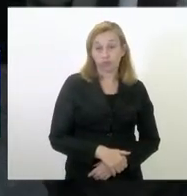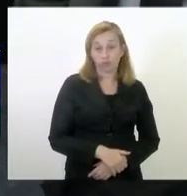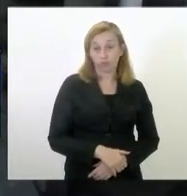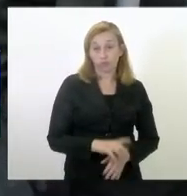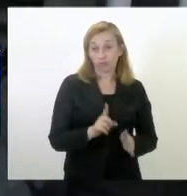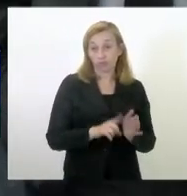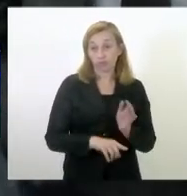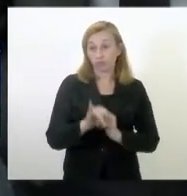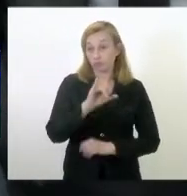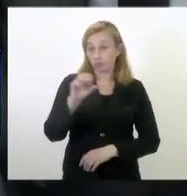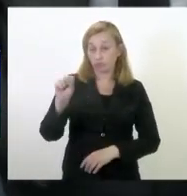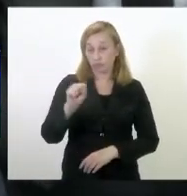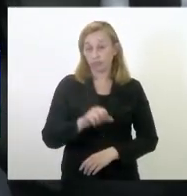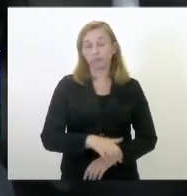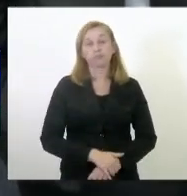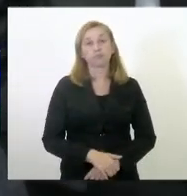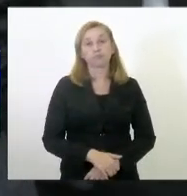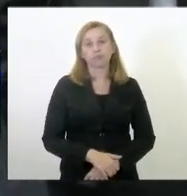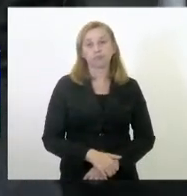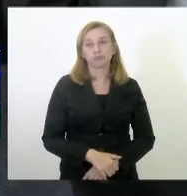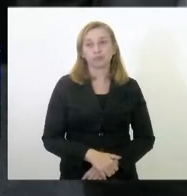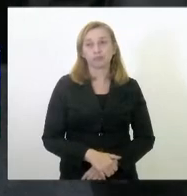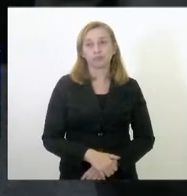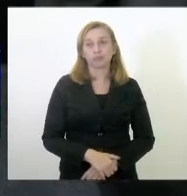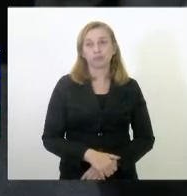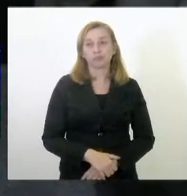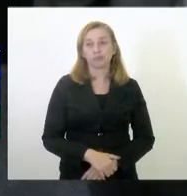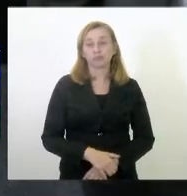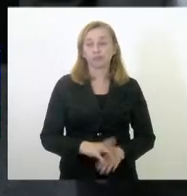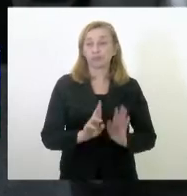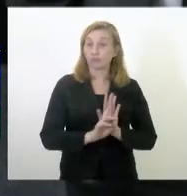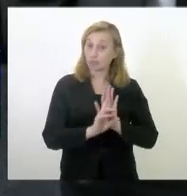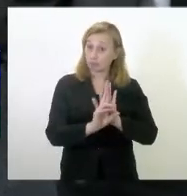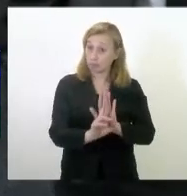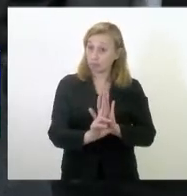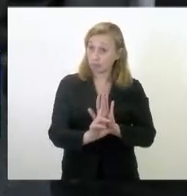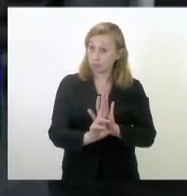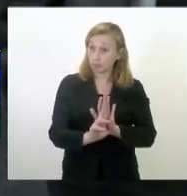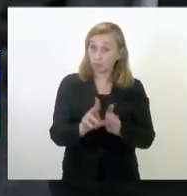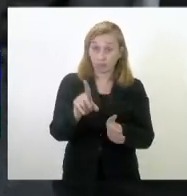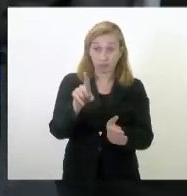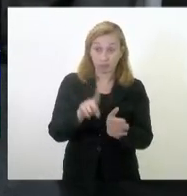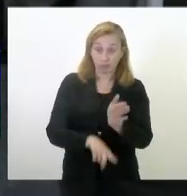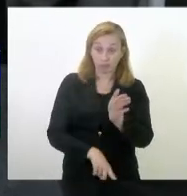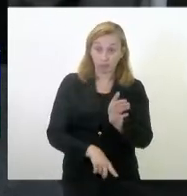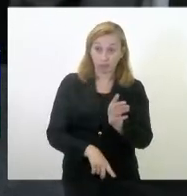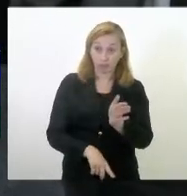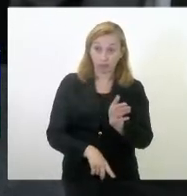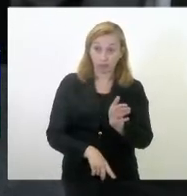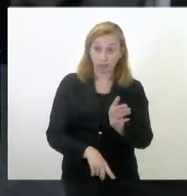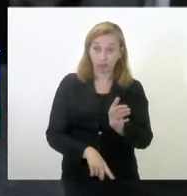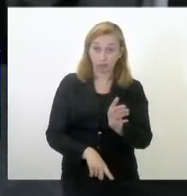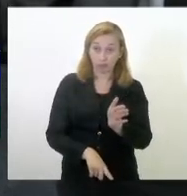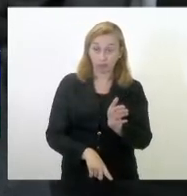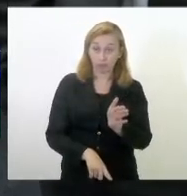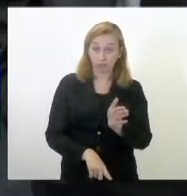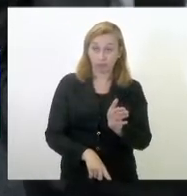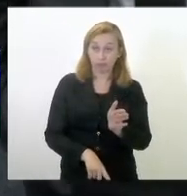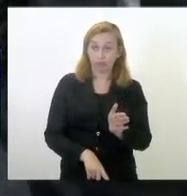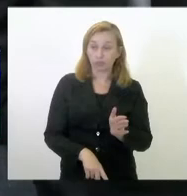ICMS tão justa. Representar redução para o consumidor. Jamais